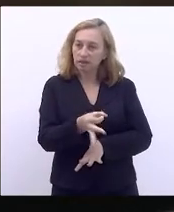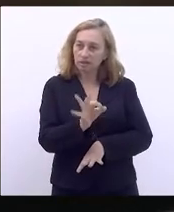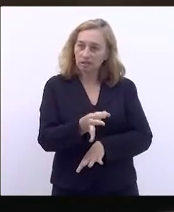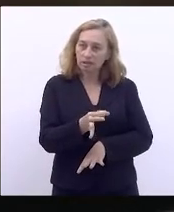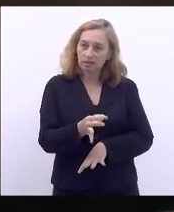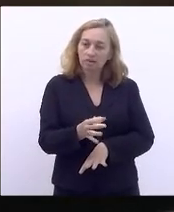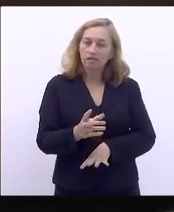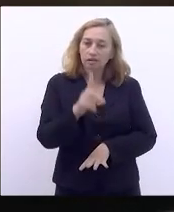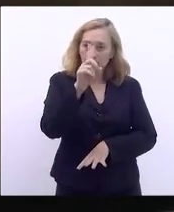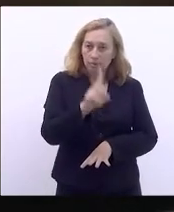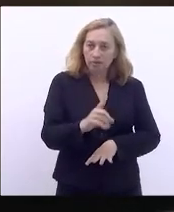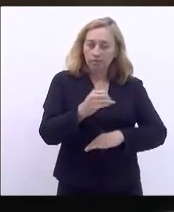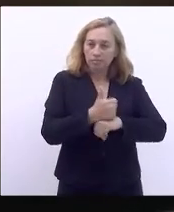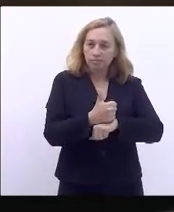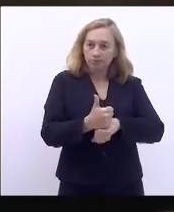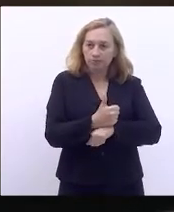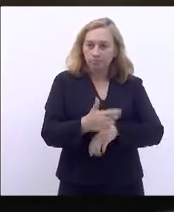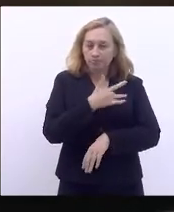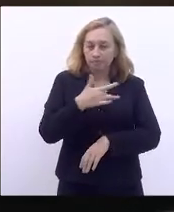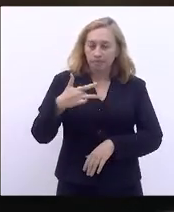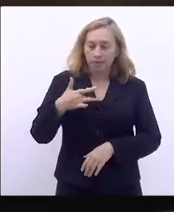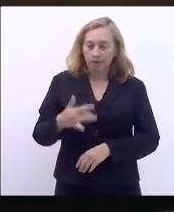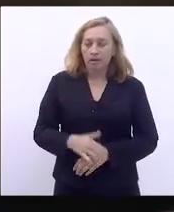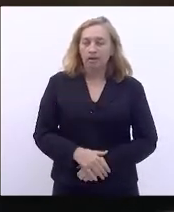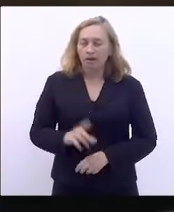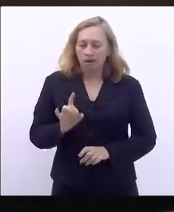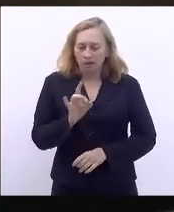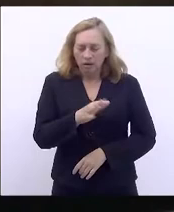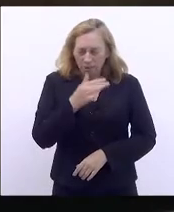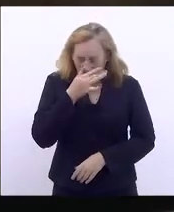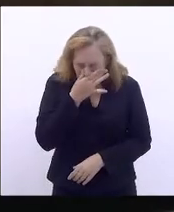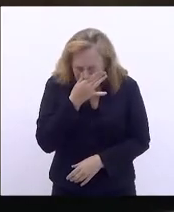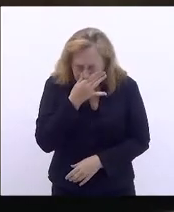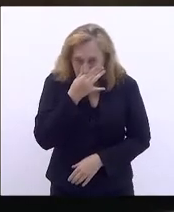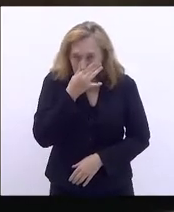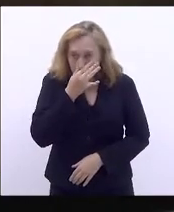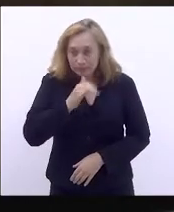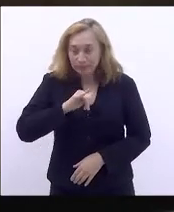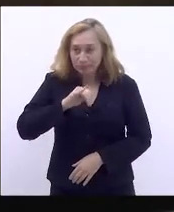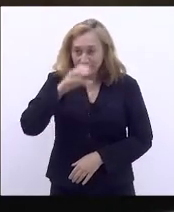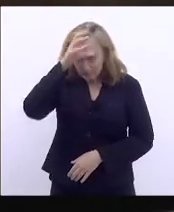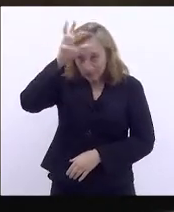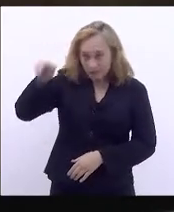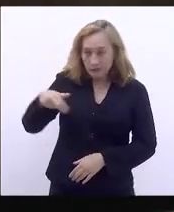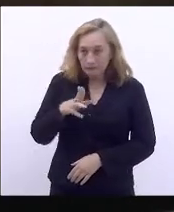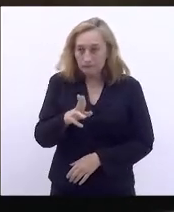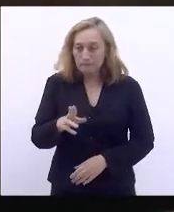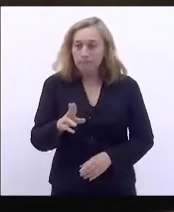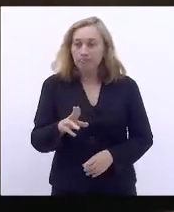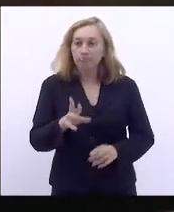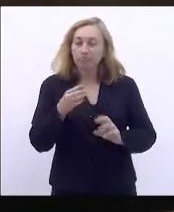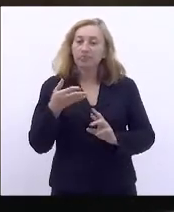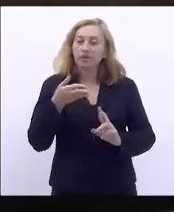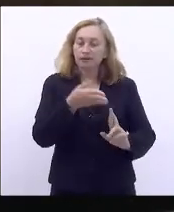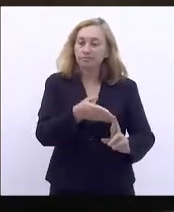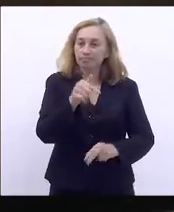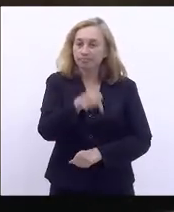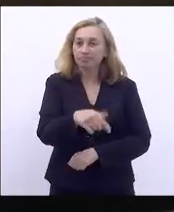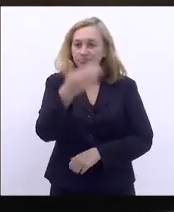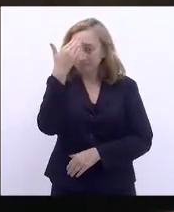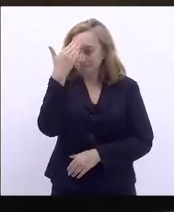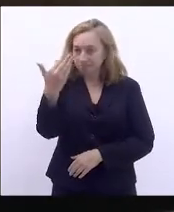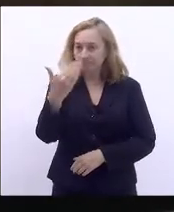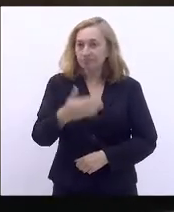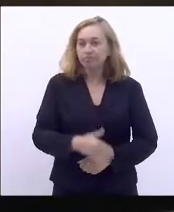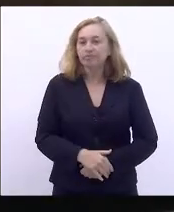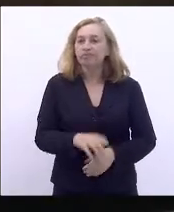desse direito aos profissionais da saúde. E, por último, Tia Ju, apenas fazer uma referência aqui, agradecendo